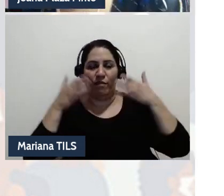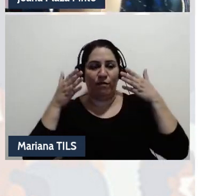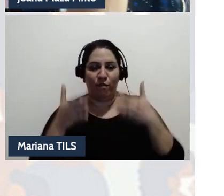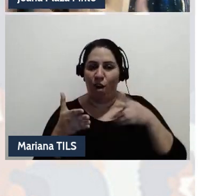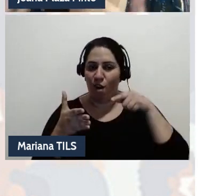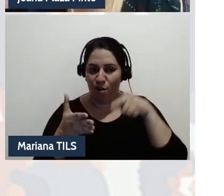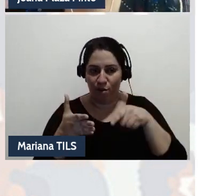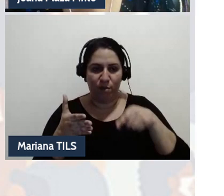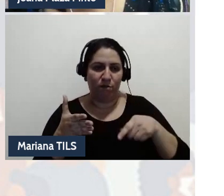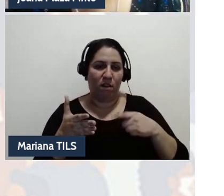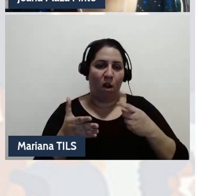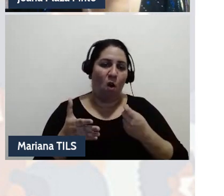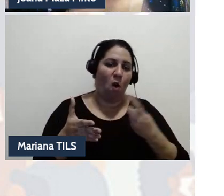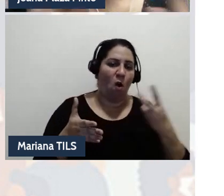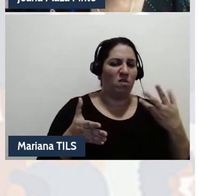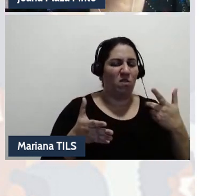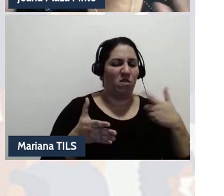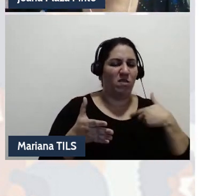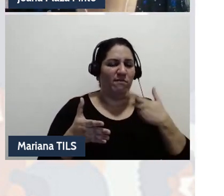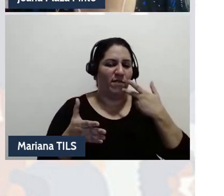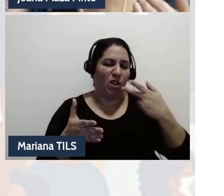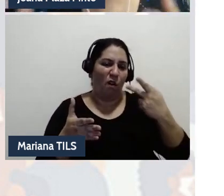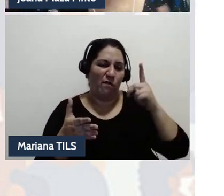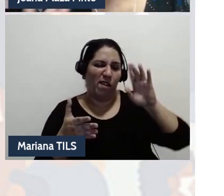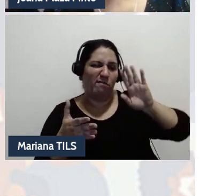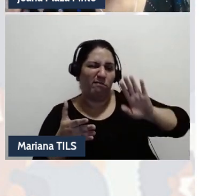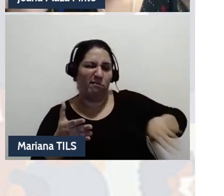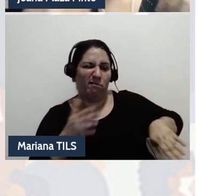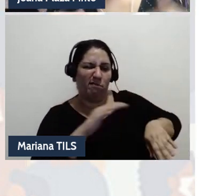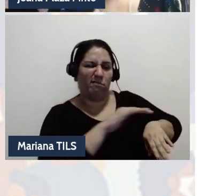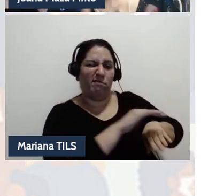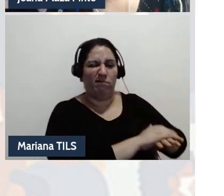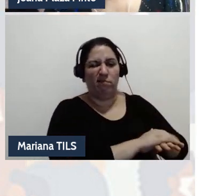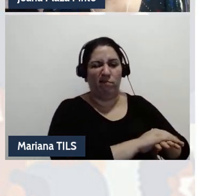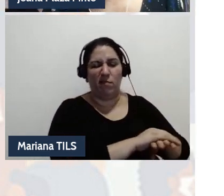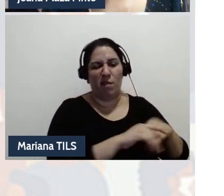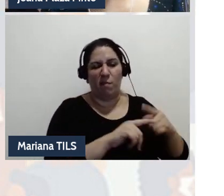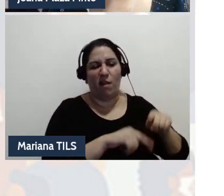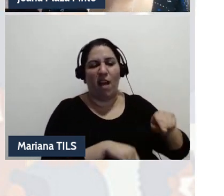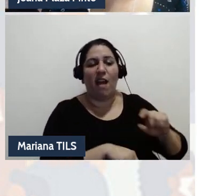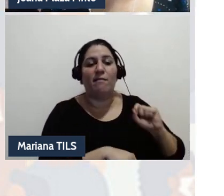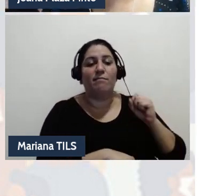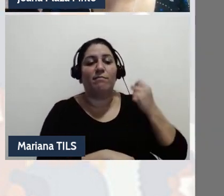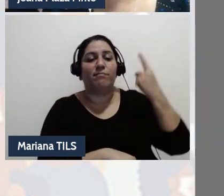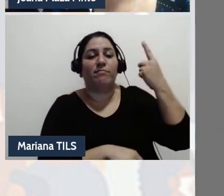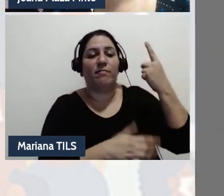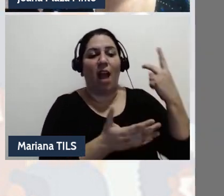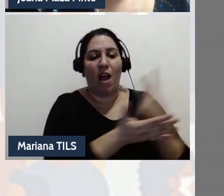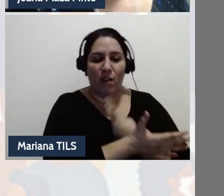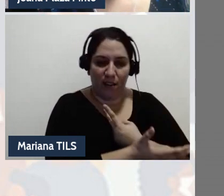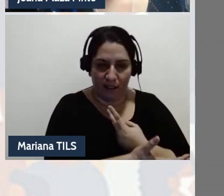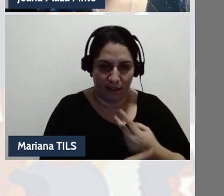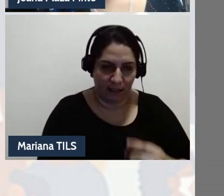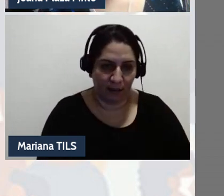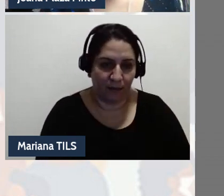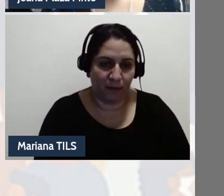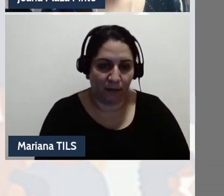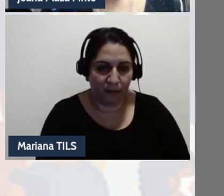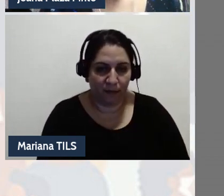aquilo que não, nem deve ser falado, porque não pertence a uma excepcionalidade para o meu corpo.